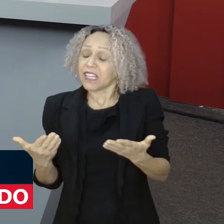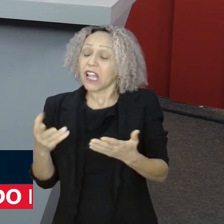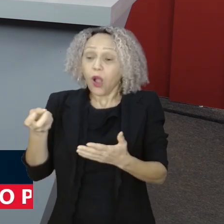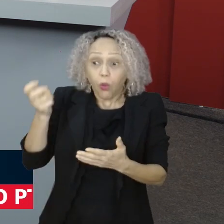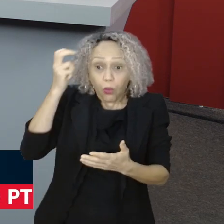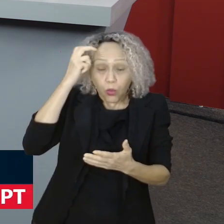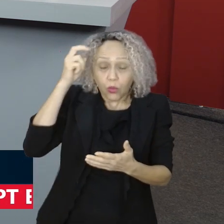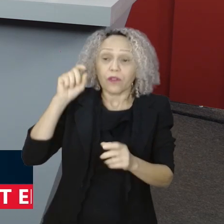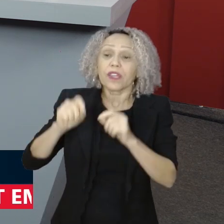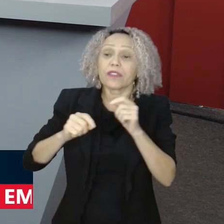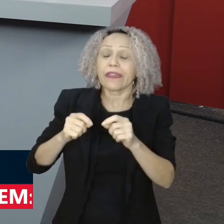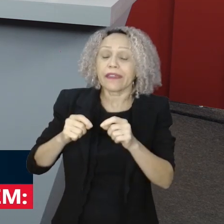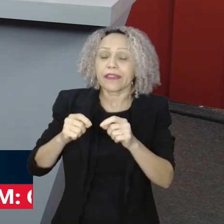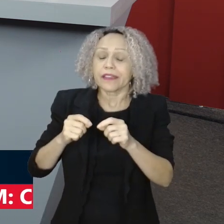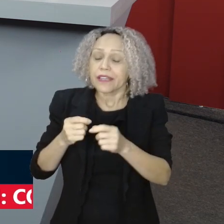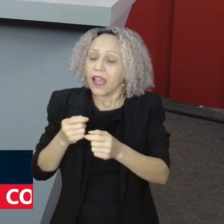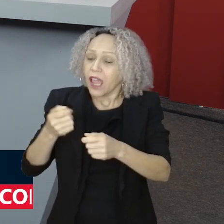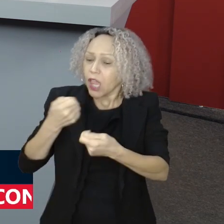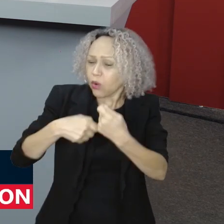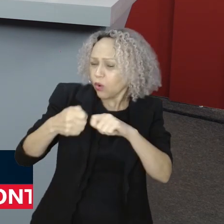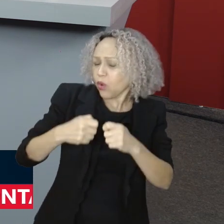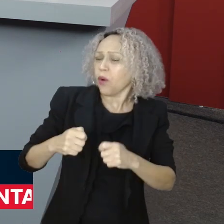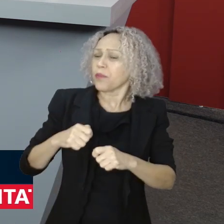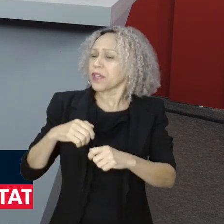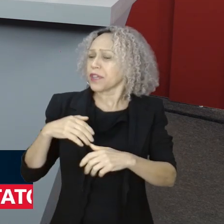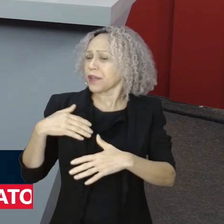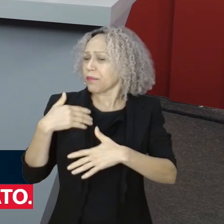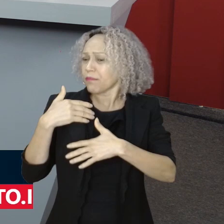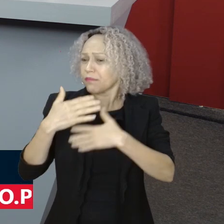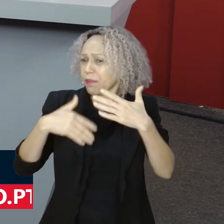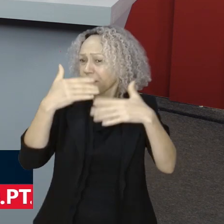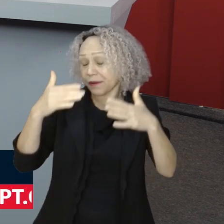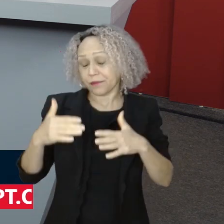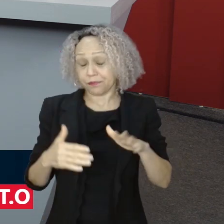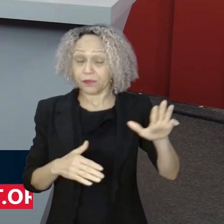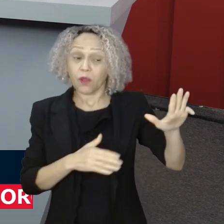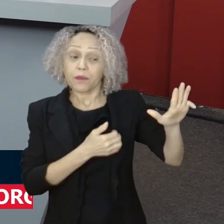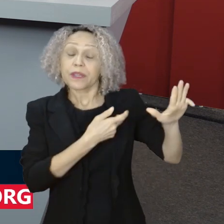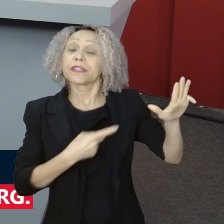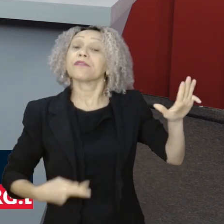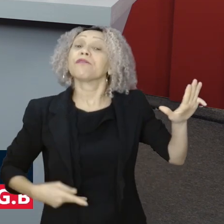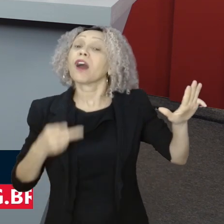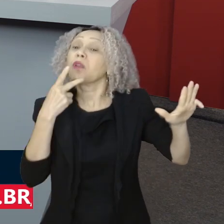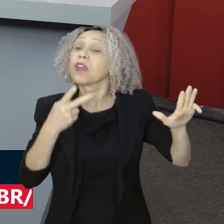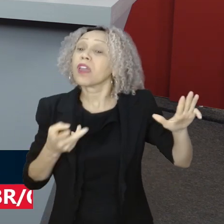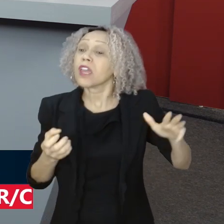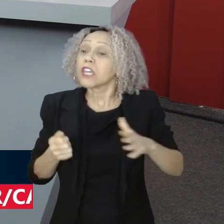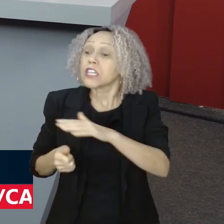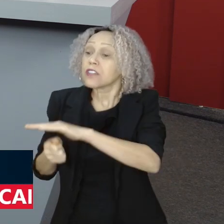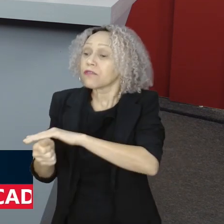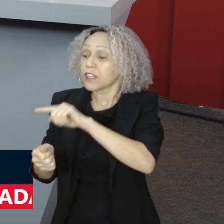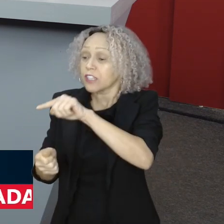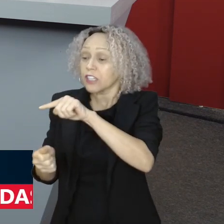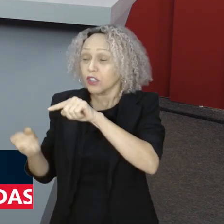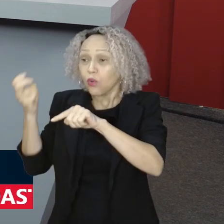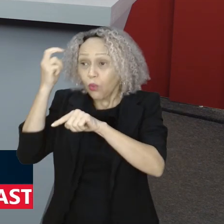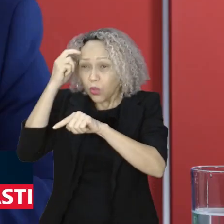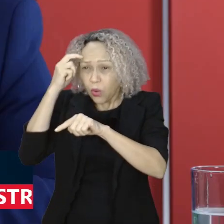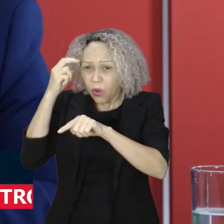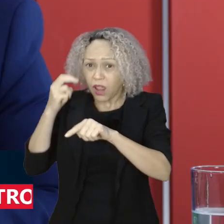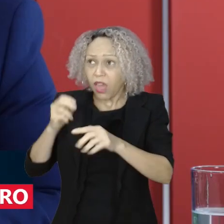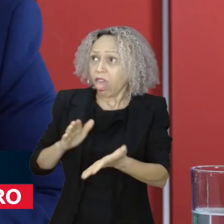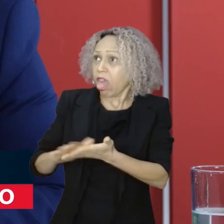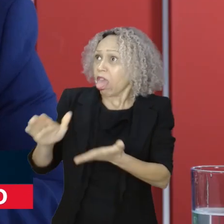é importante, é fundamental para a economia. E é como o presidente fala, né? Não é um gasto, é um investimento, né, secretário? Sem dúvida, a